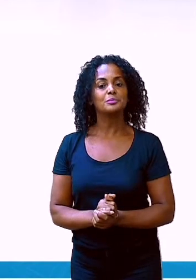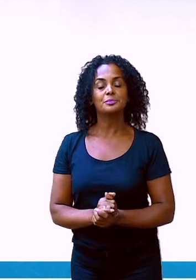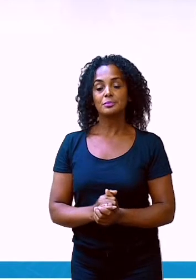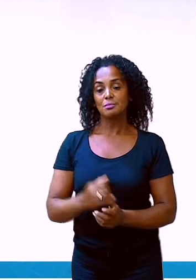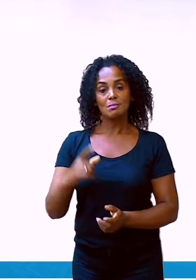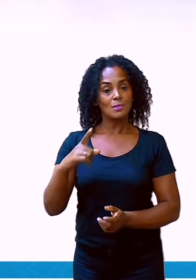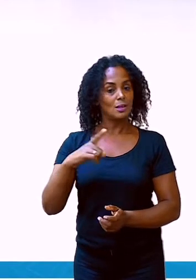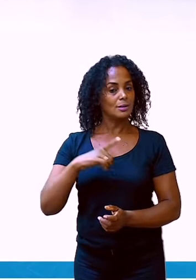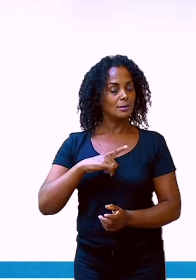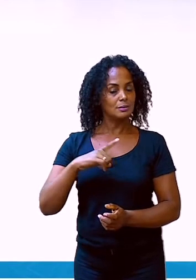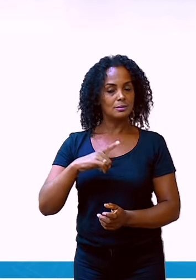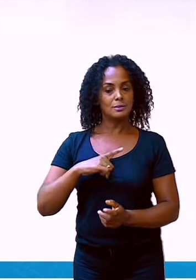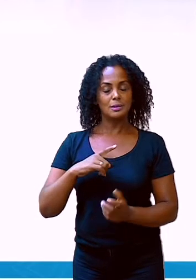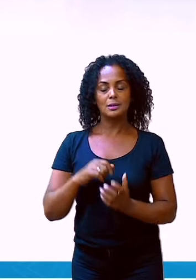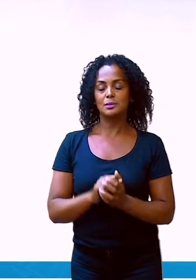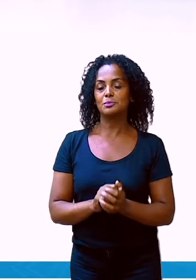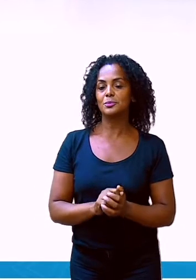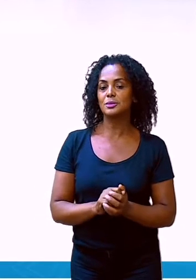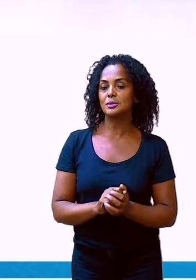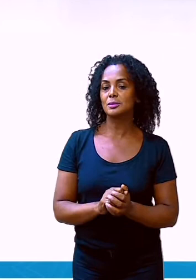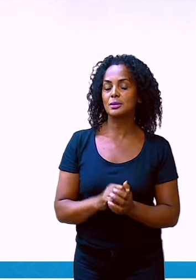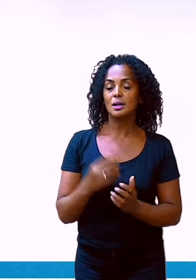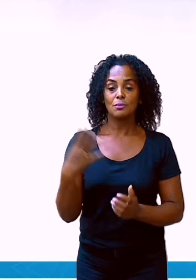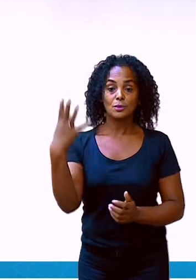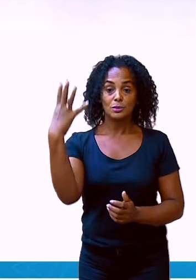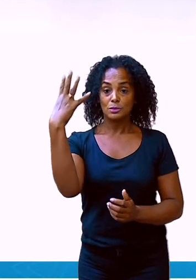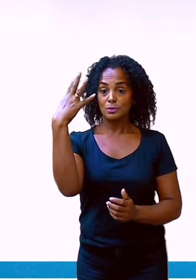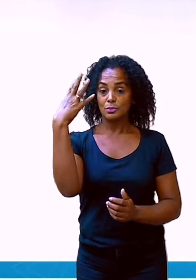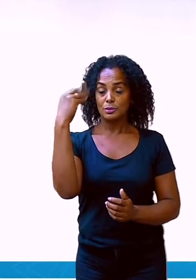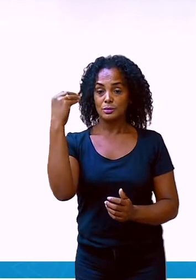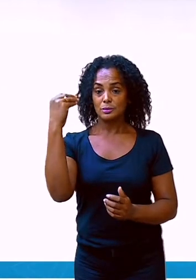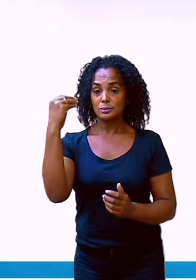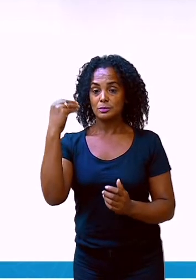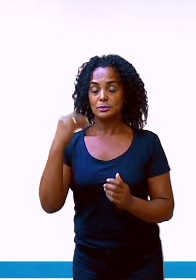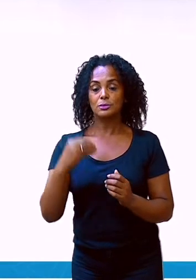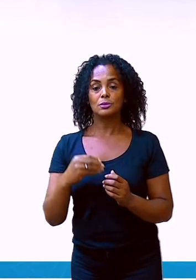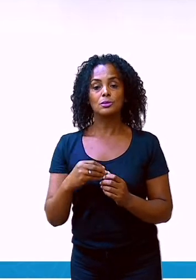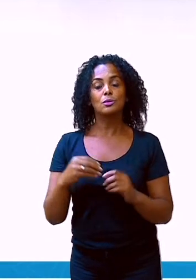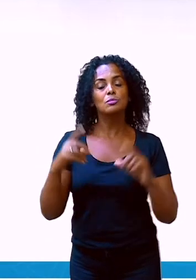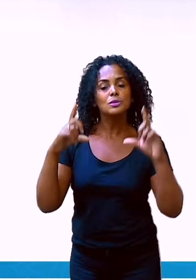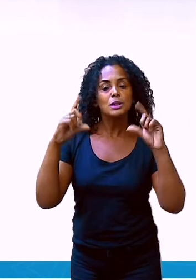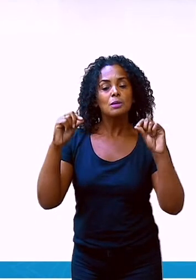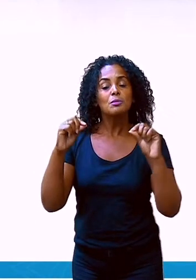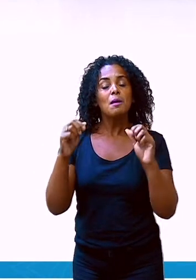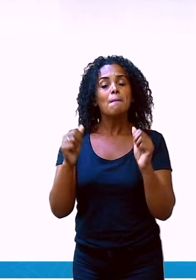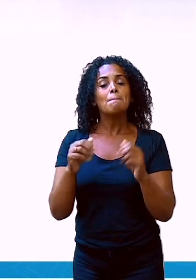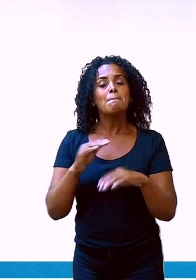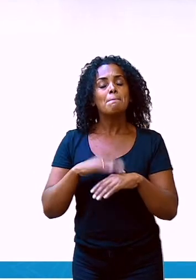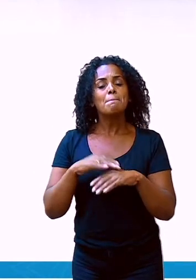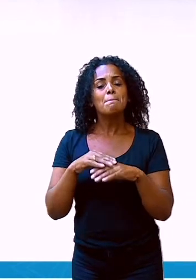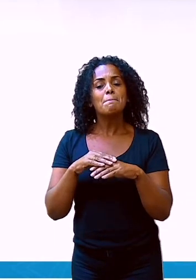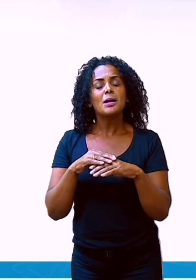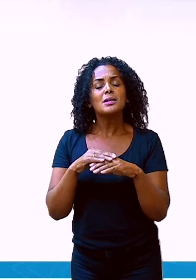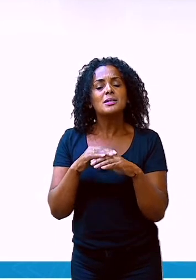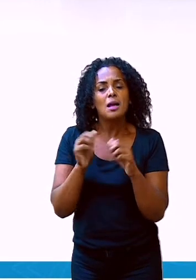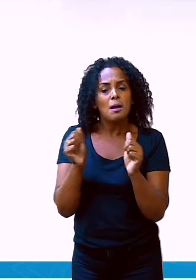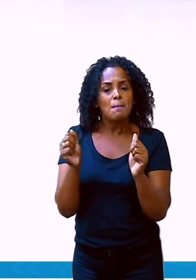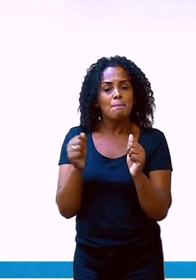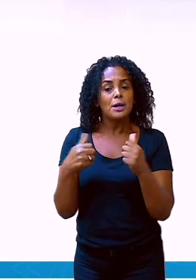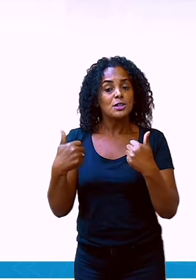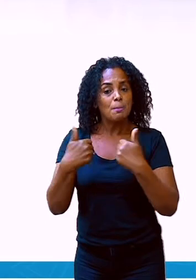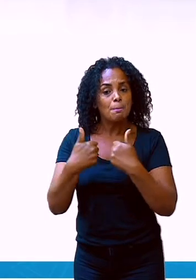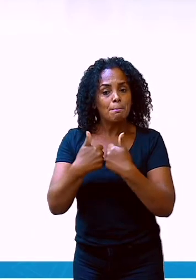E temos, né, como eu falei, a fotografia quando tiramos mais perto. Aí nós não conseguimos